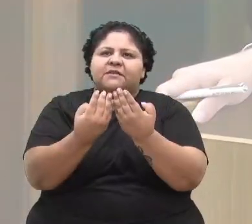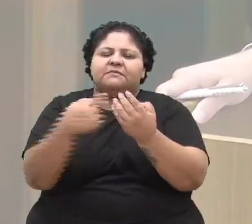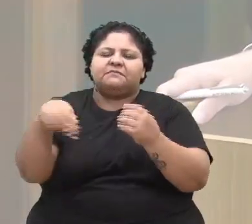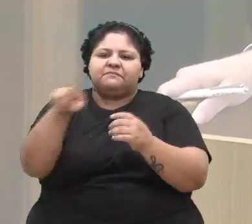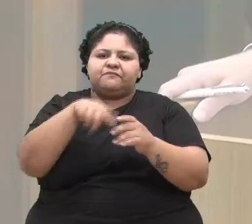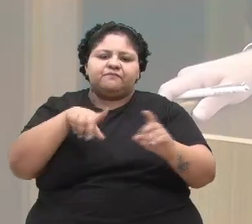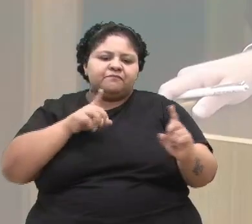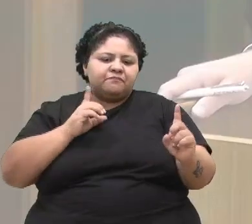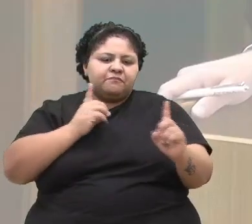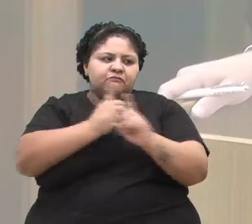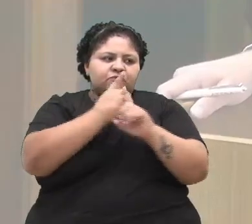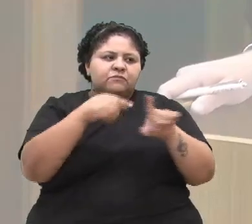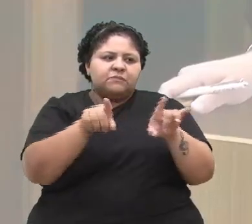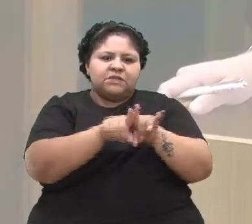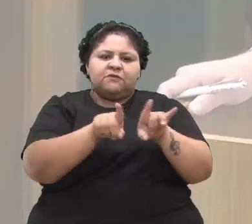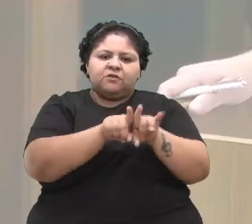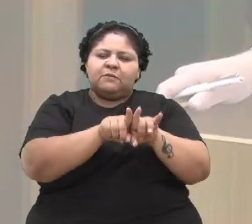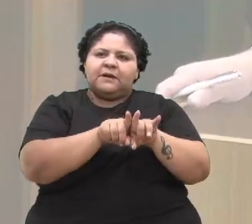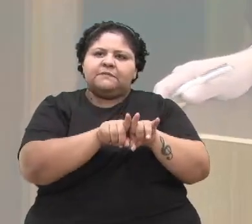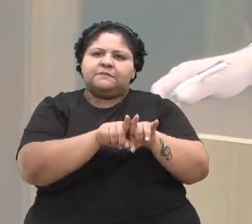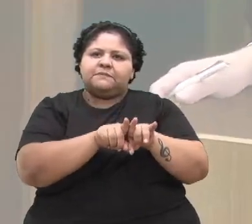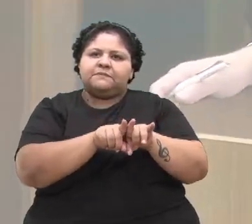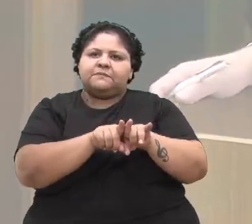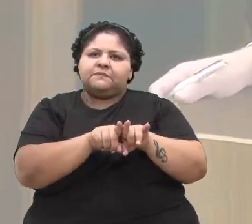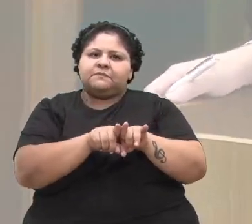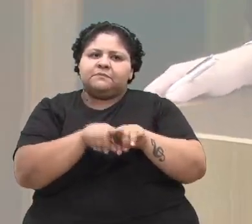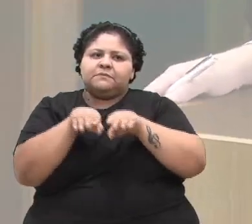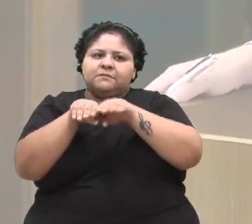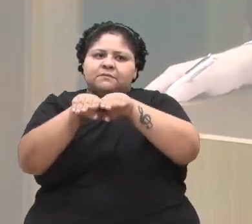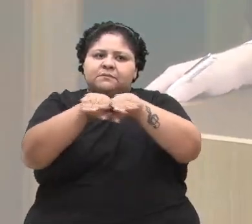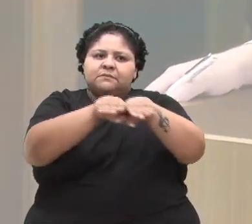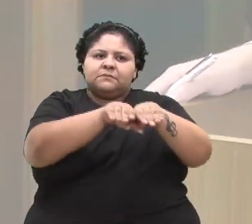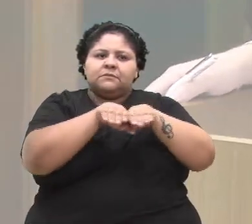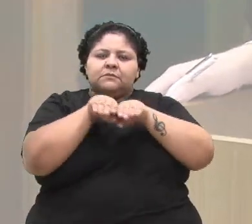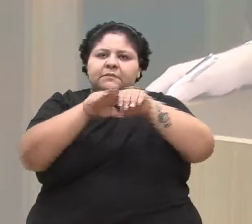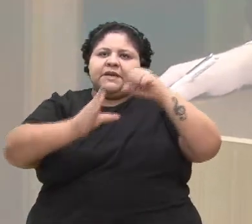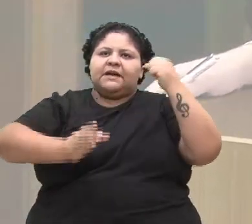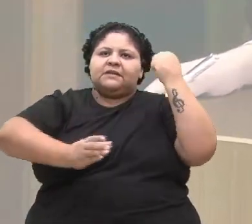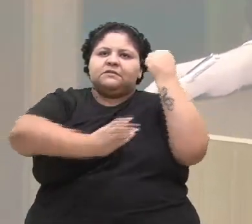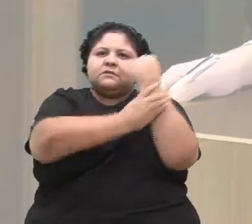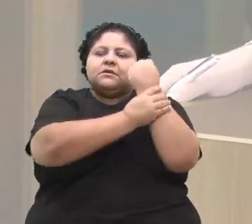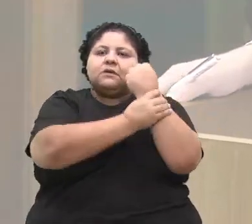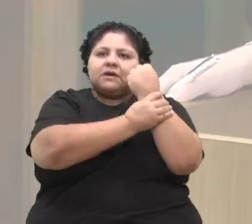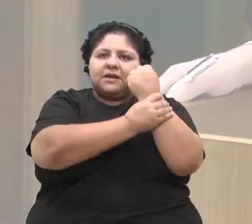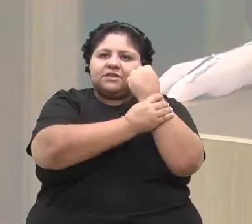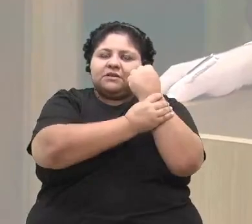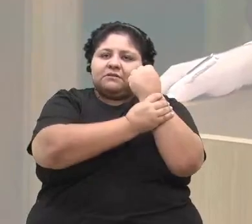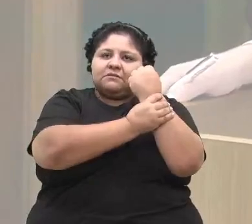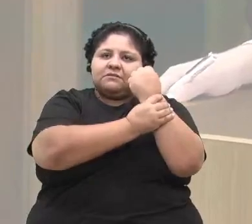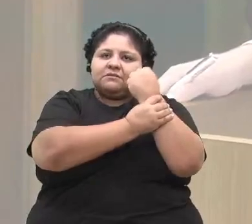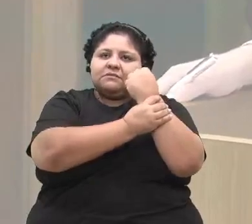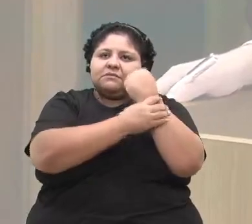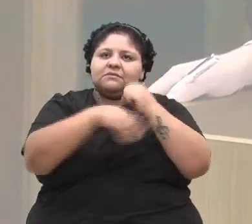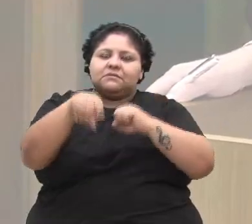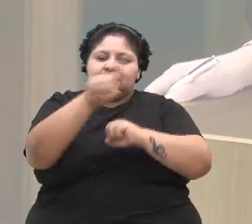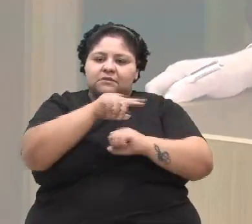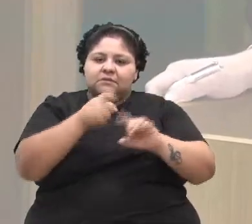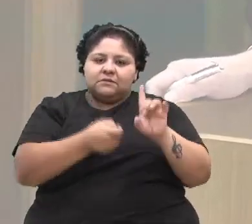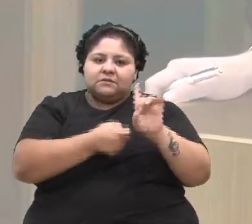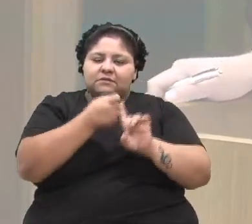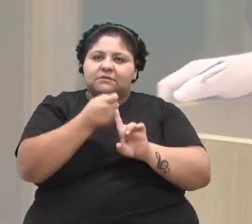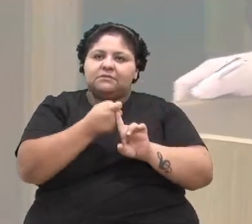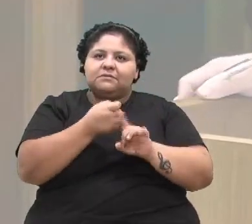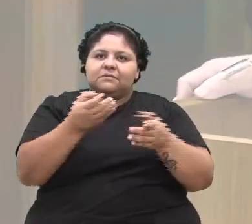implantamos também esta linha de segurança, a qual já nos inícios aí de meses já deu